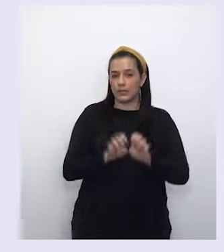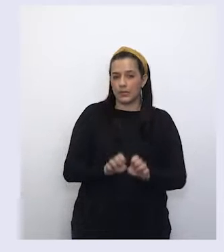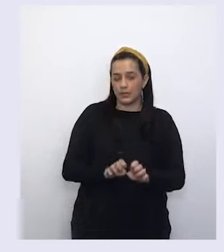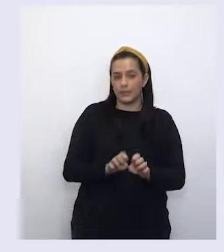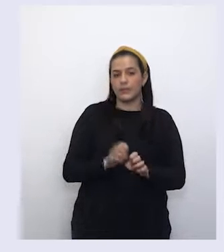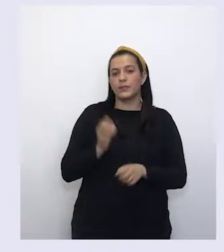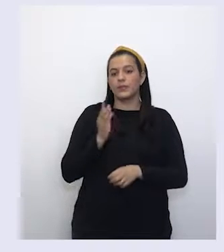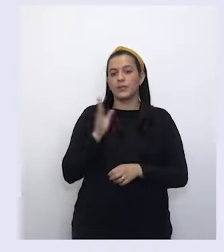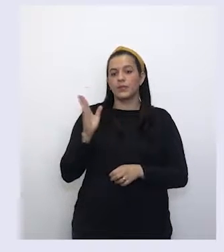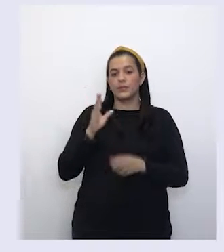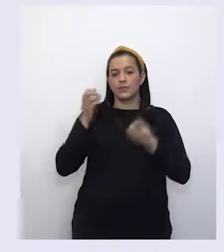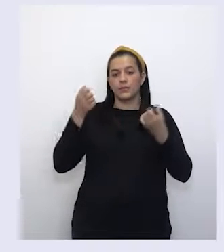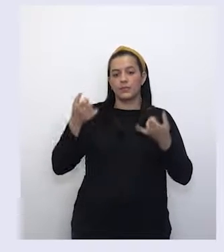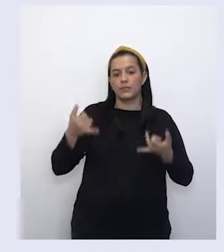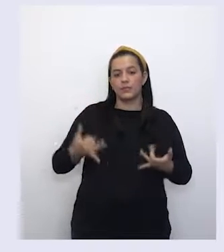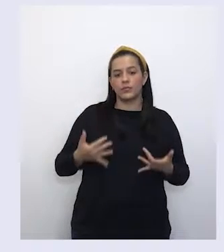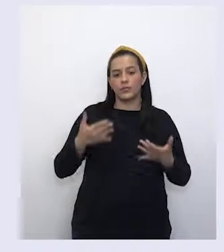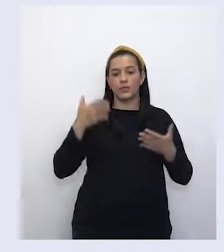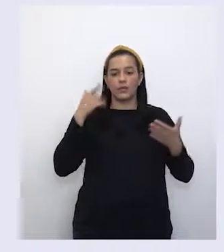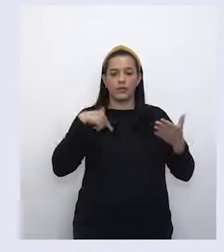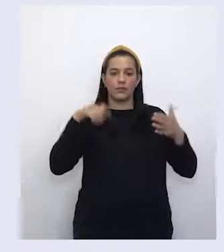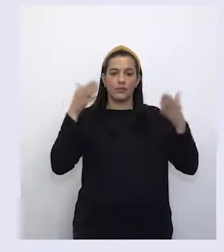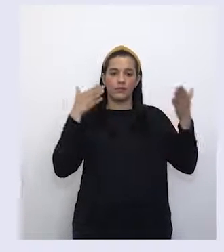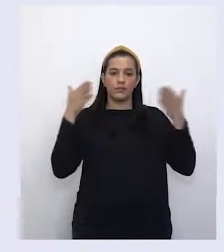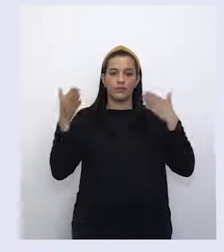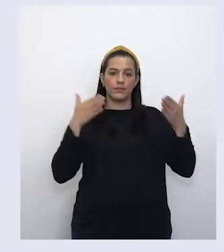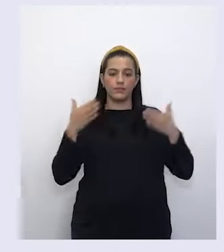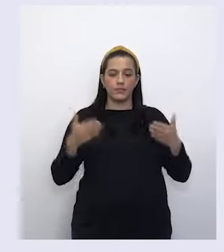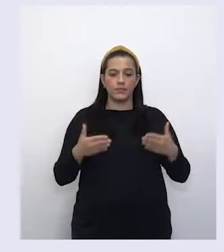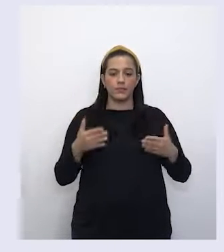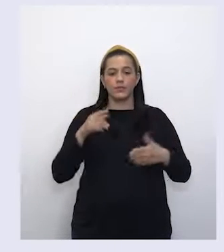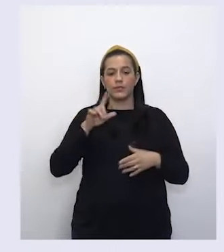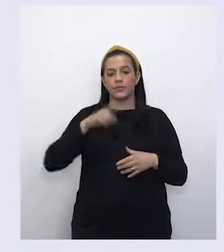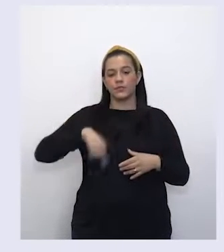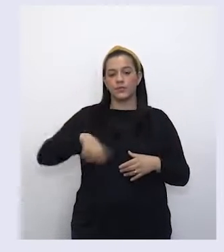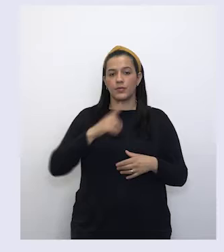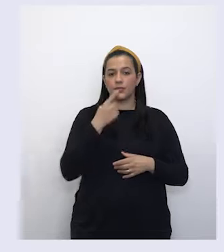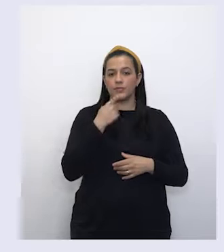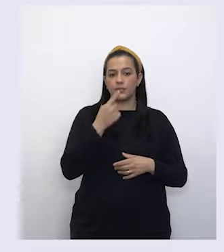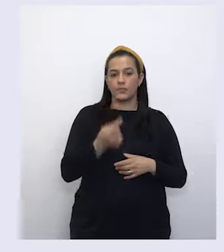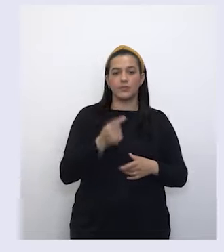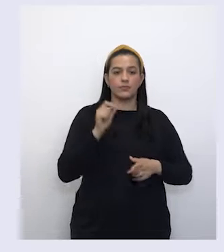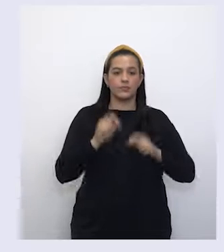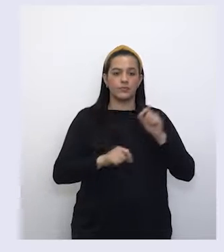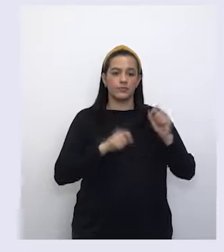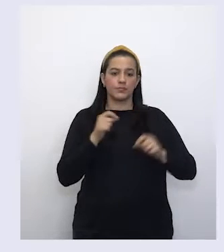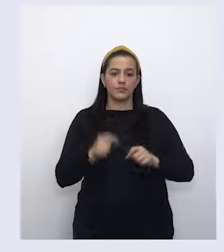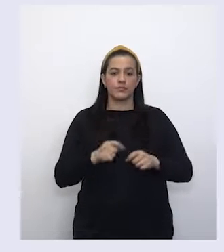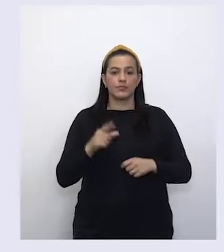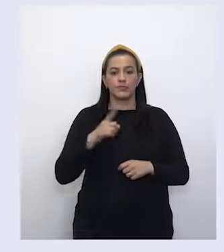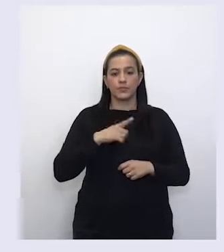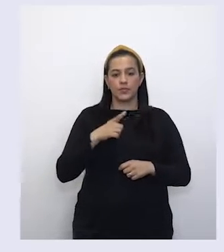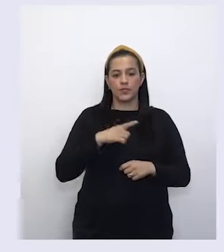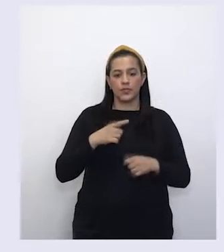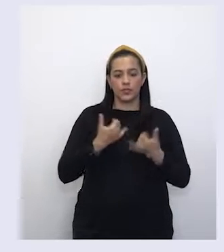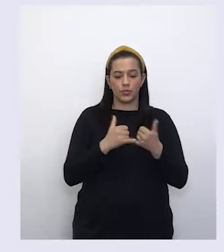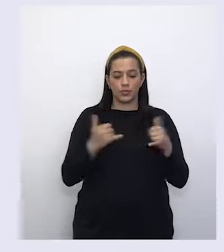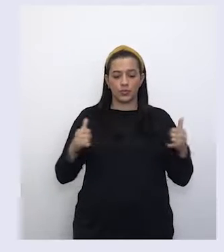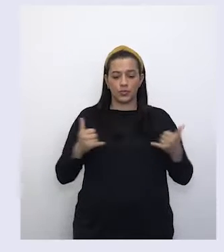esquema elétrico é um esquema em paralelo, que nós chamamos, no caso de um circuito